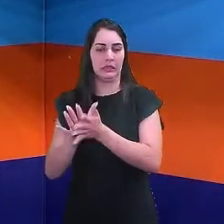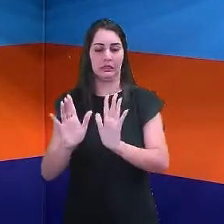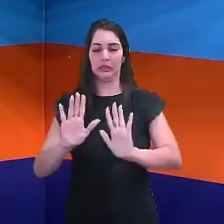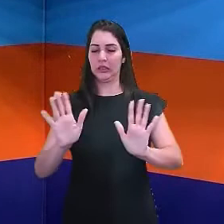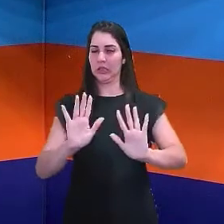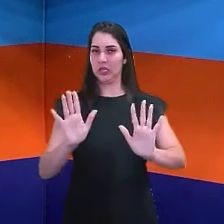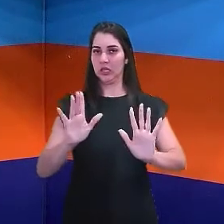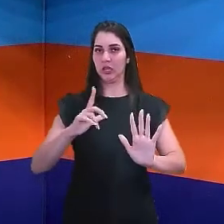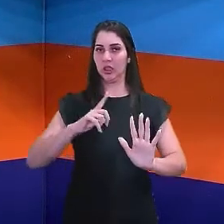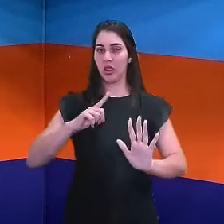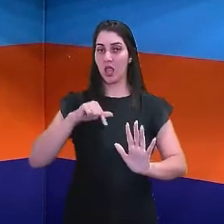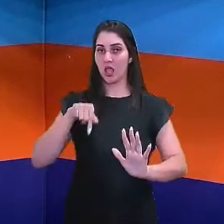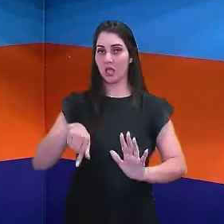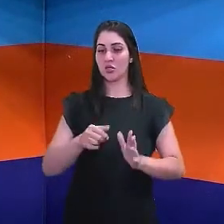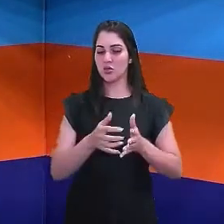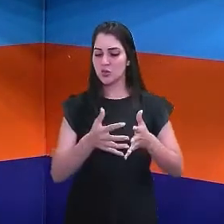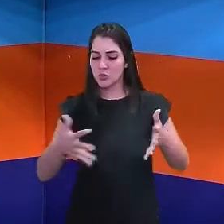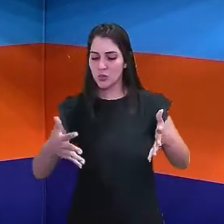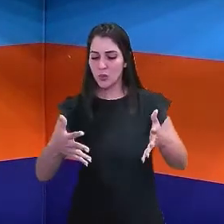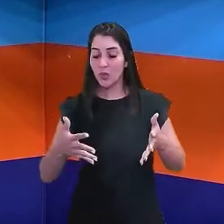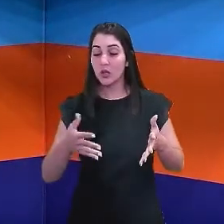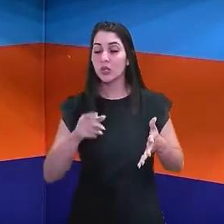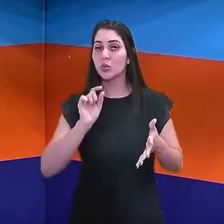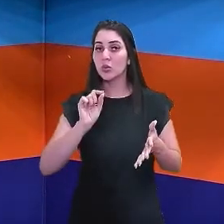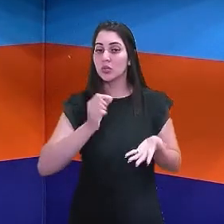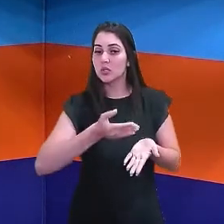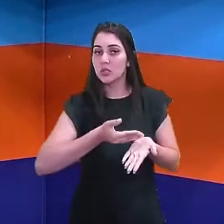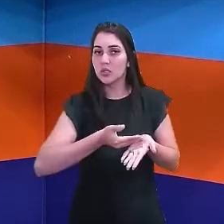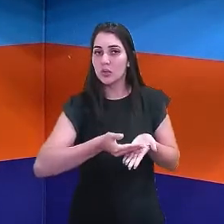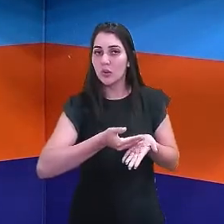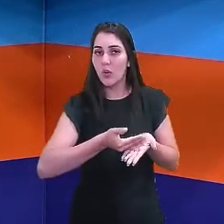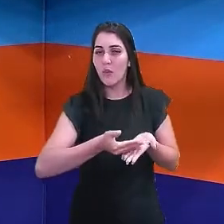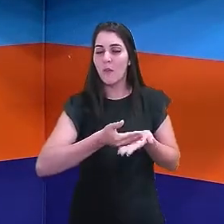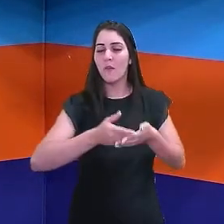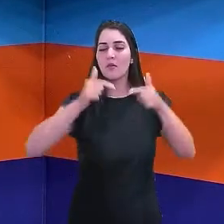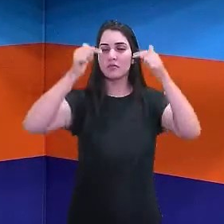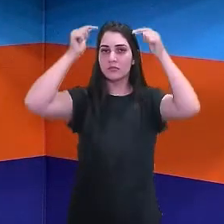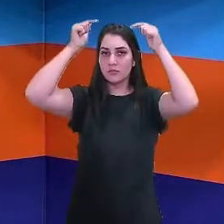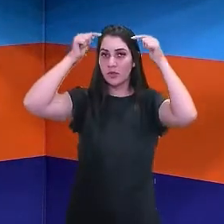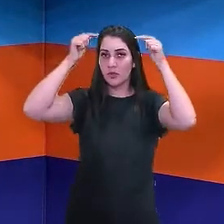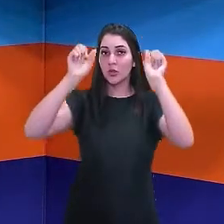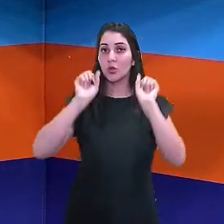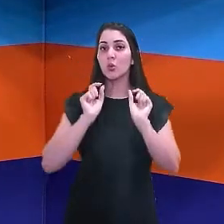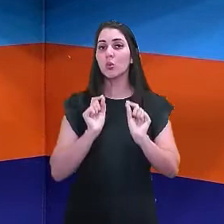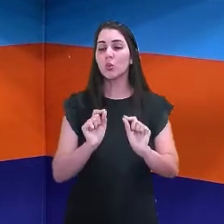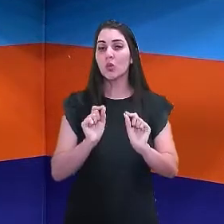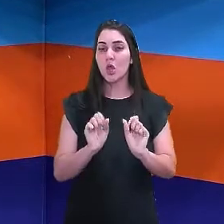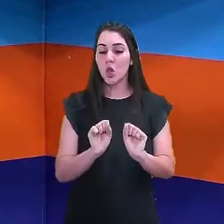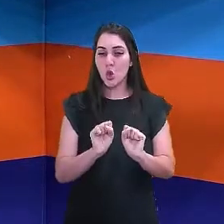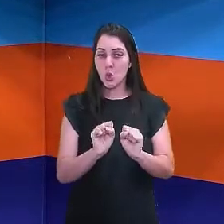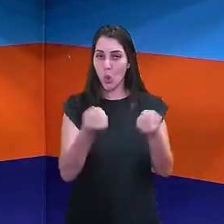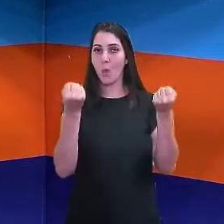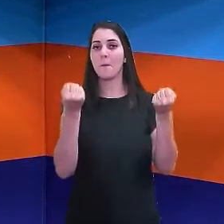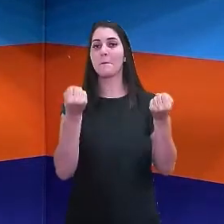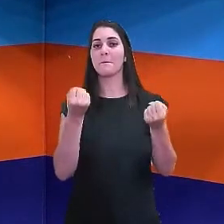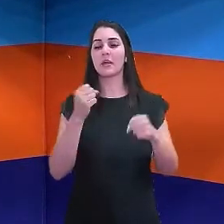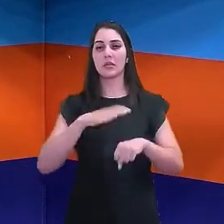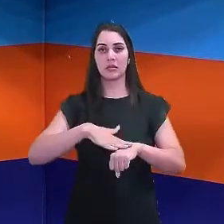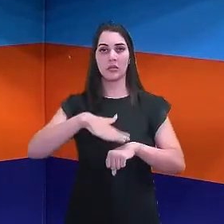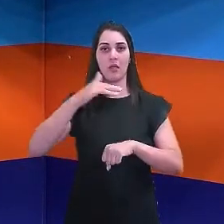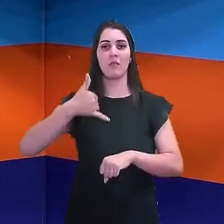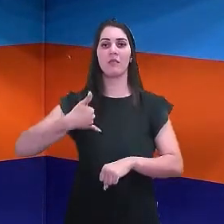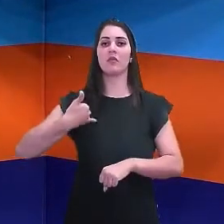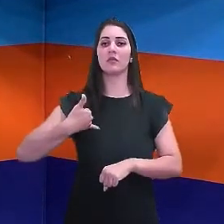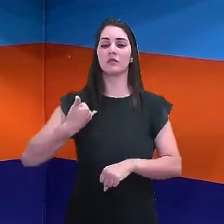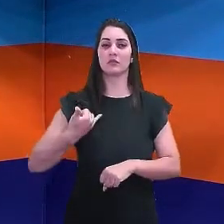Chama-se esse período aí de início do seu reinado de golpe da maioridade. O golpe